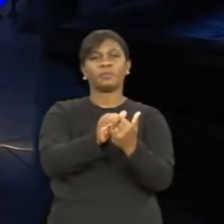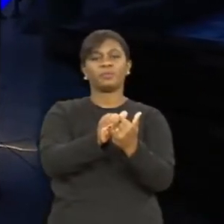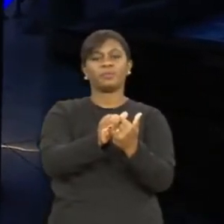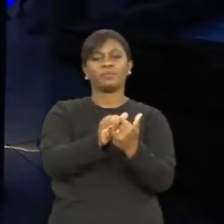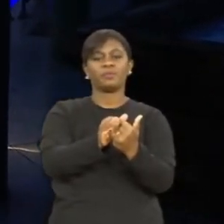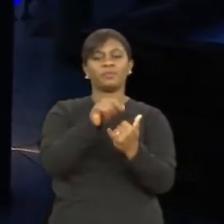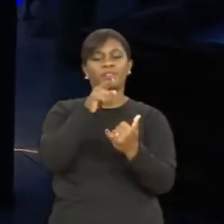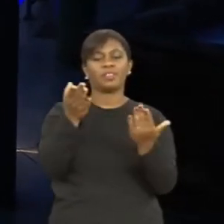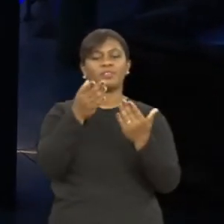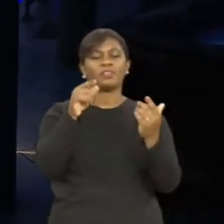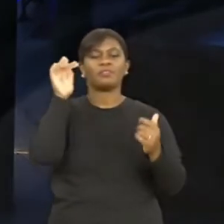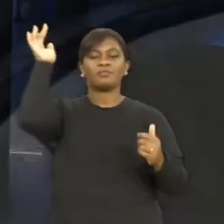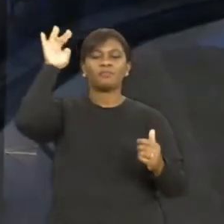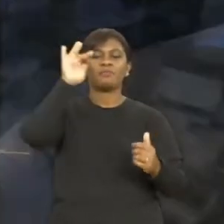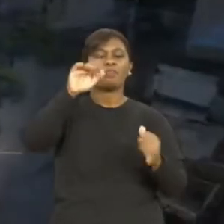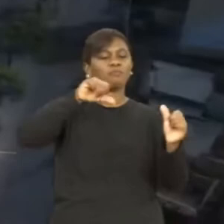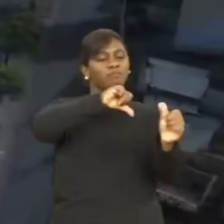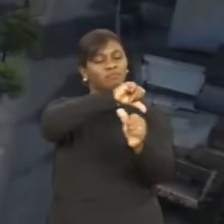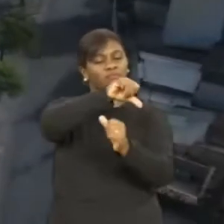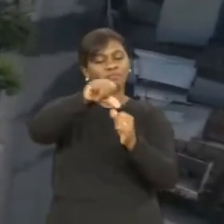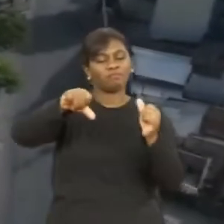seja transformado.